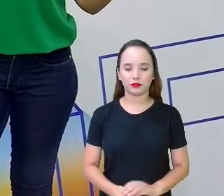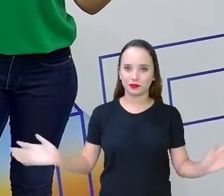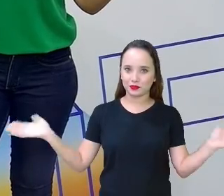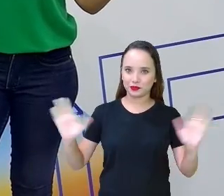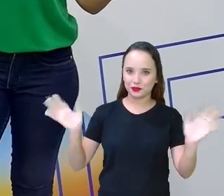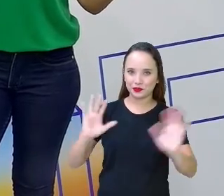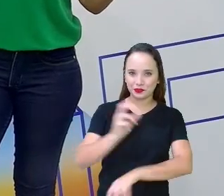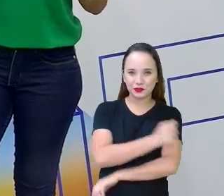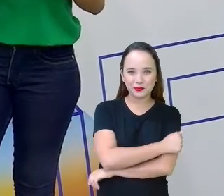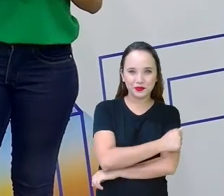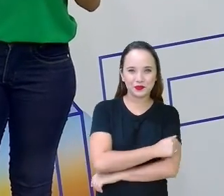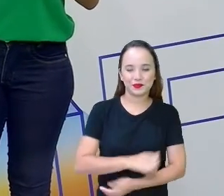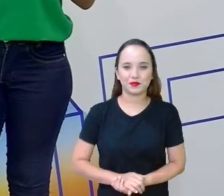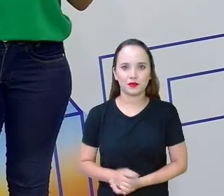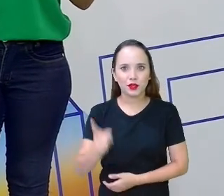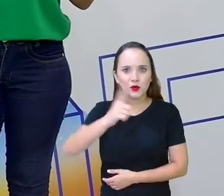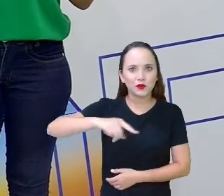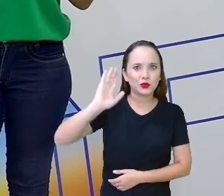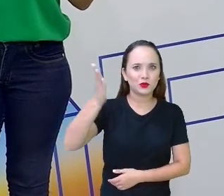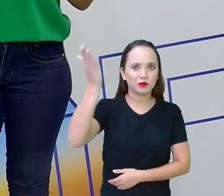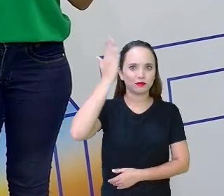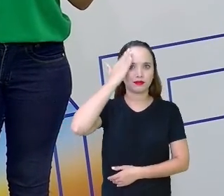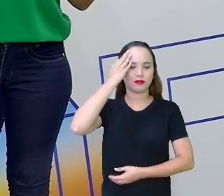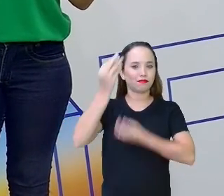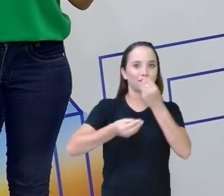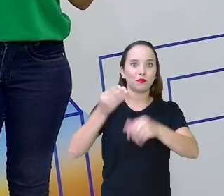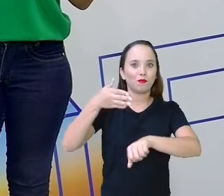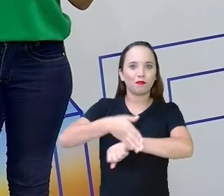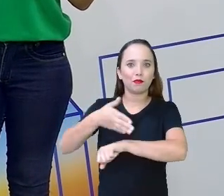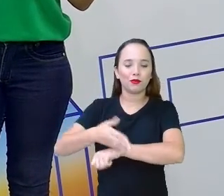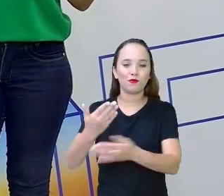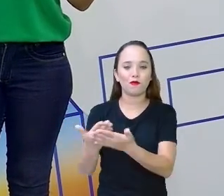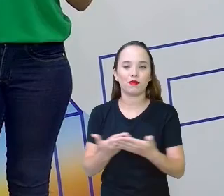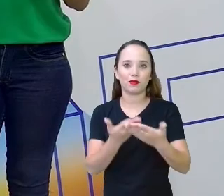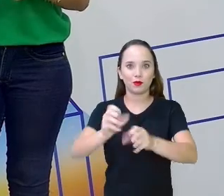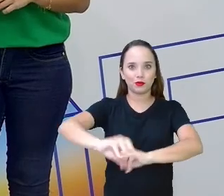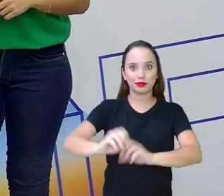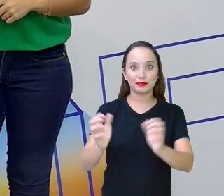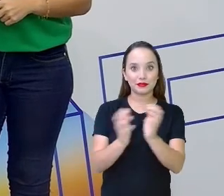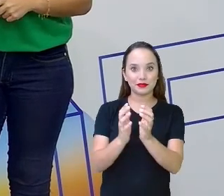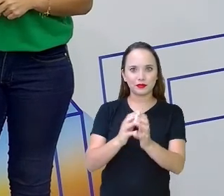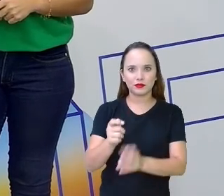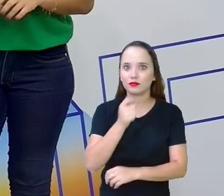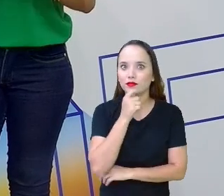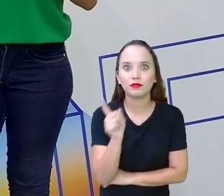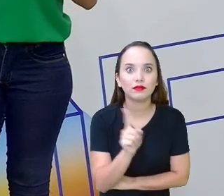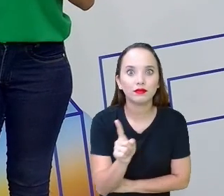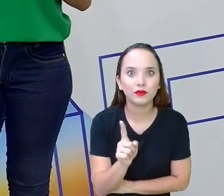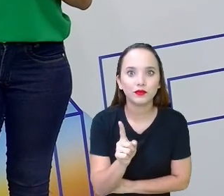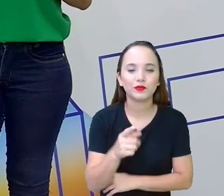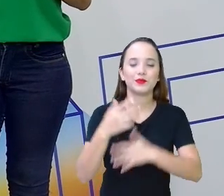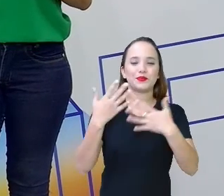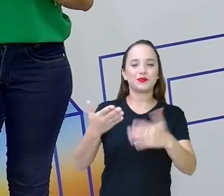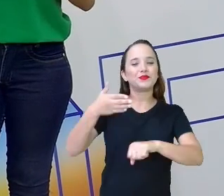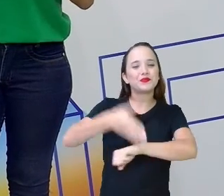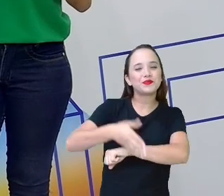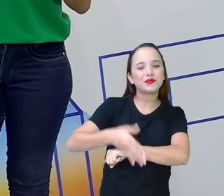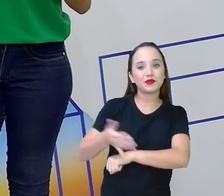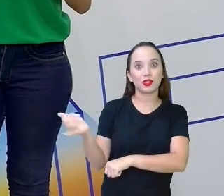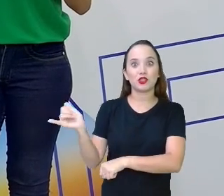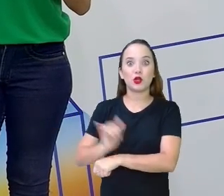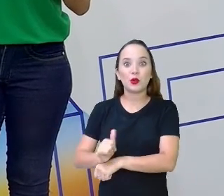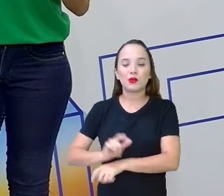Olá, estudantes! Vocês já sabem como acessar as aulas do Educa Recife? Ainda não? Acesse o